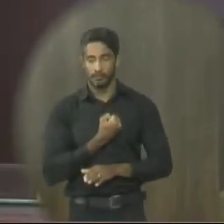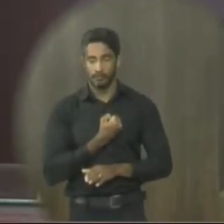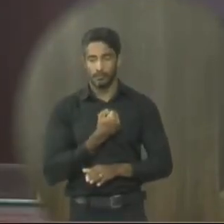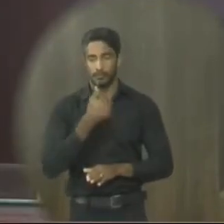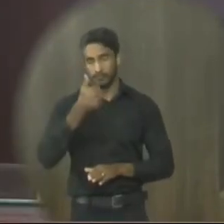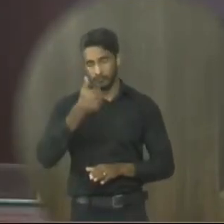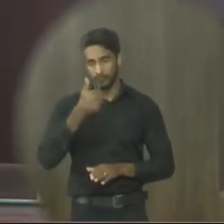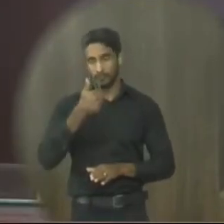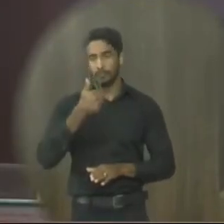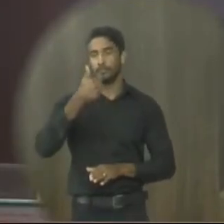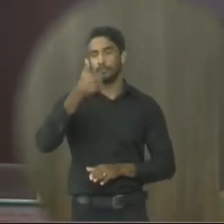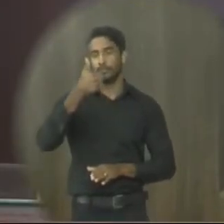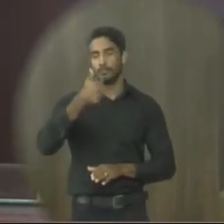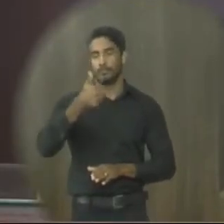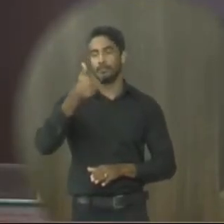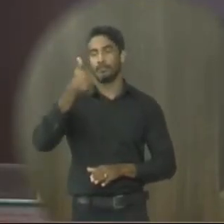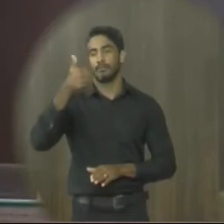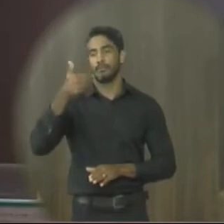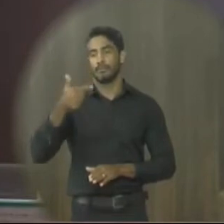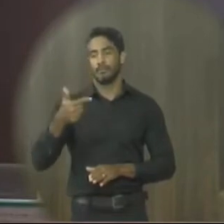número